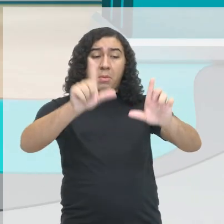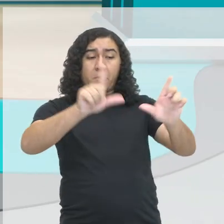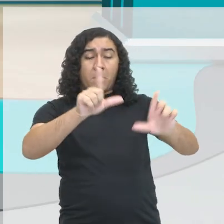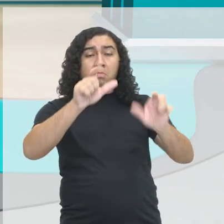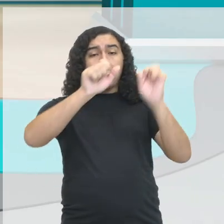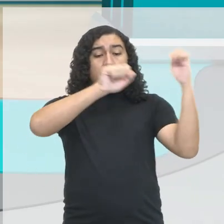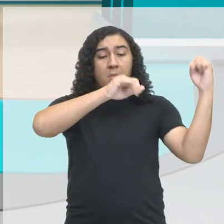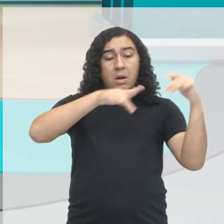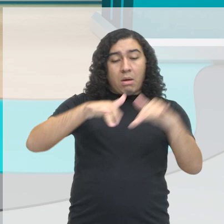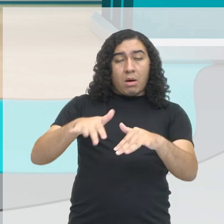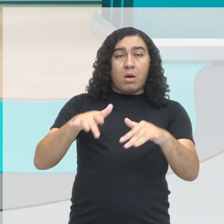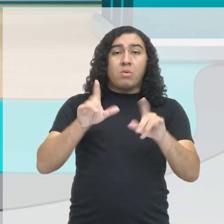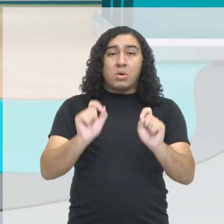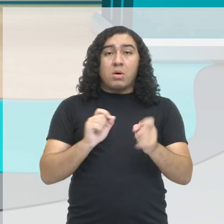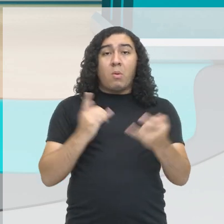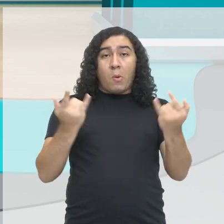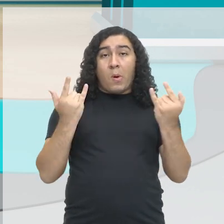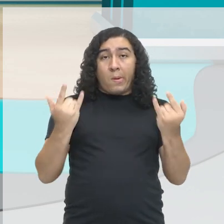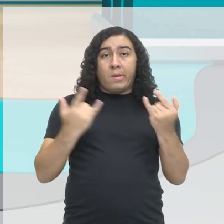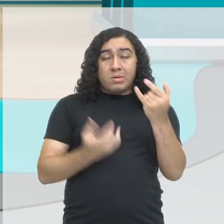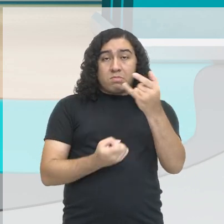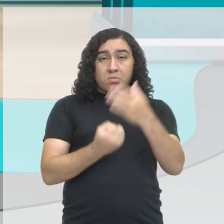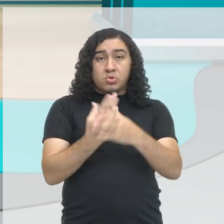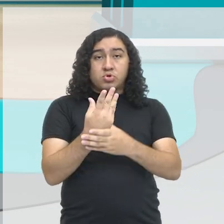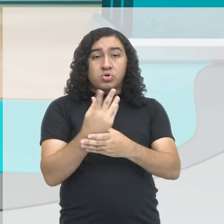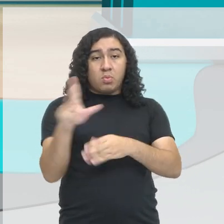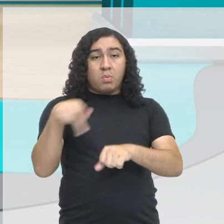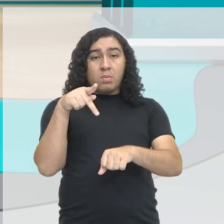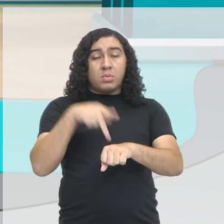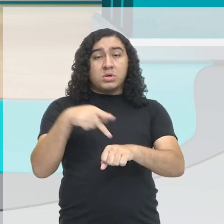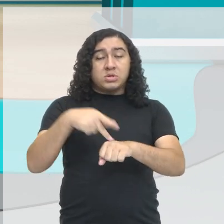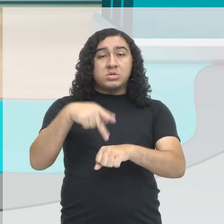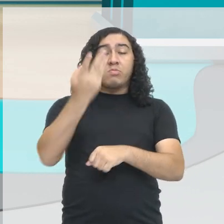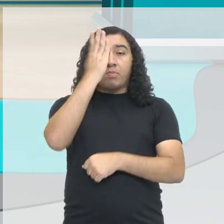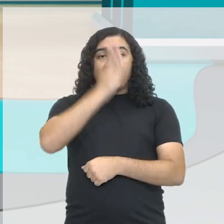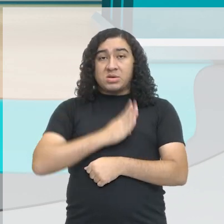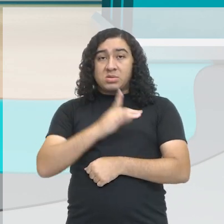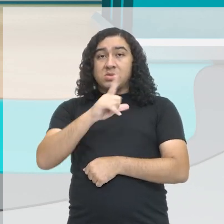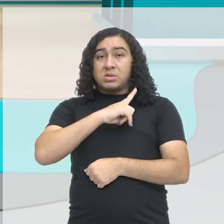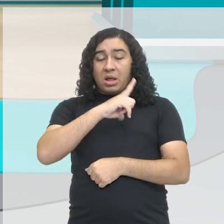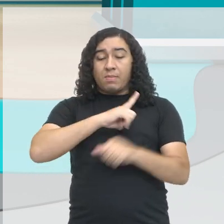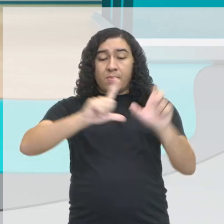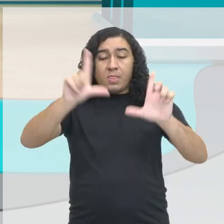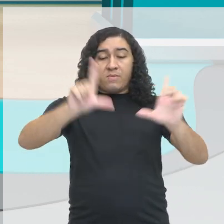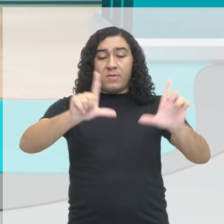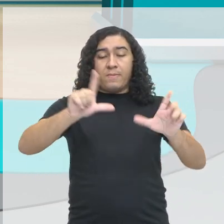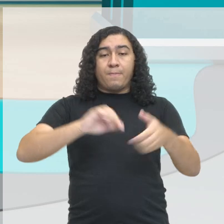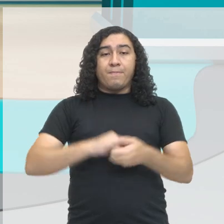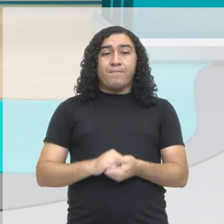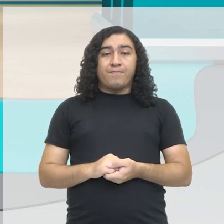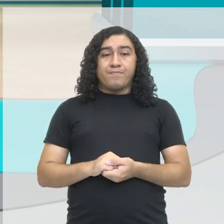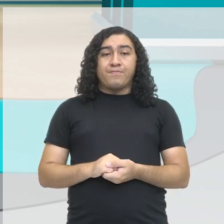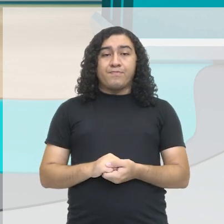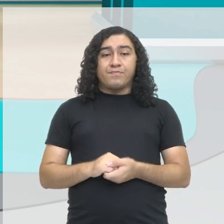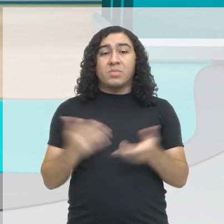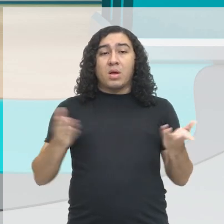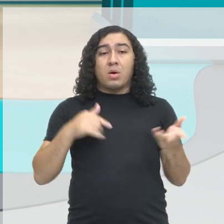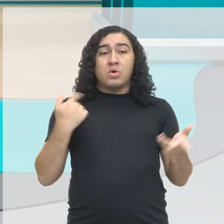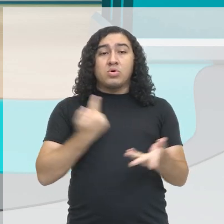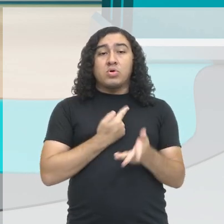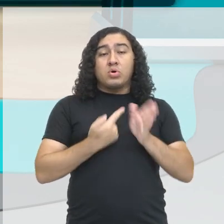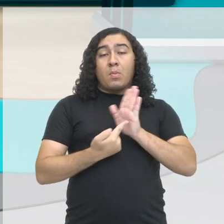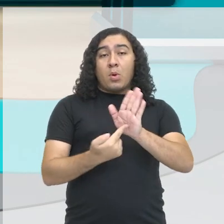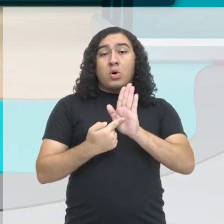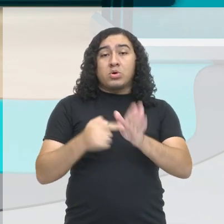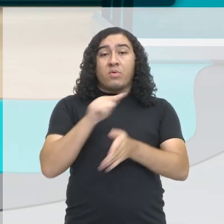rock brasileiro chegou através desses programas de música. E agora a gente vai mostrar para